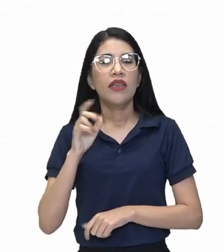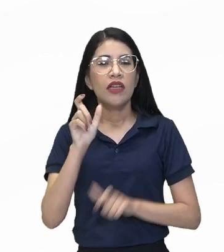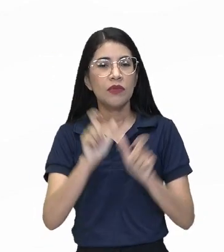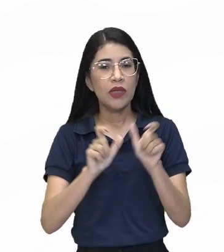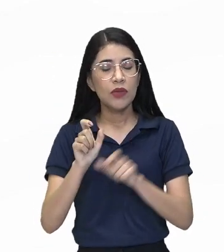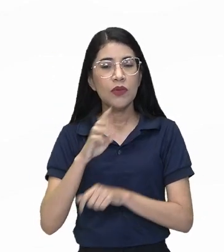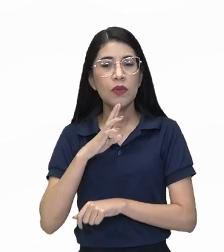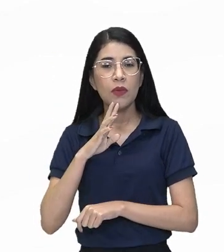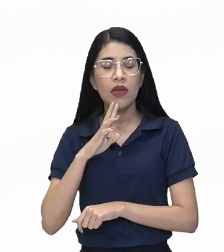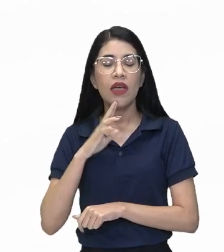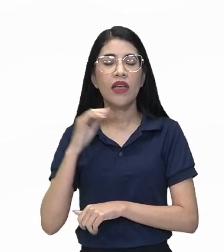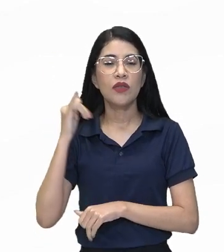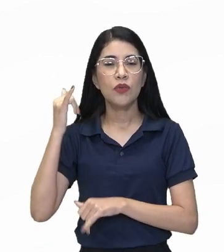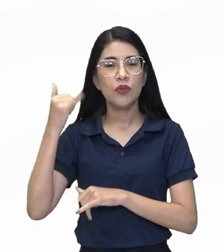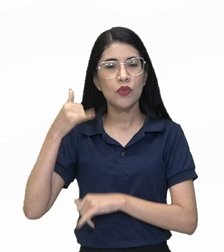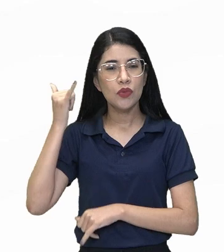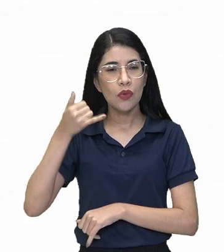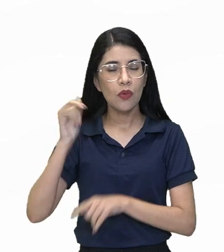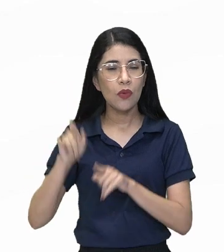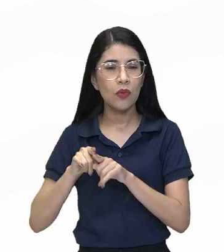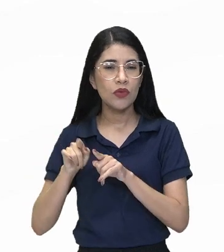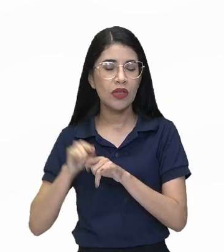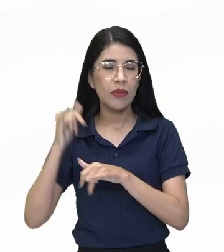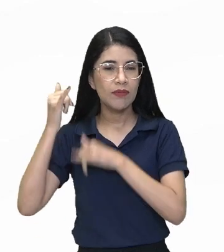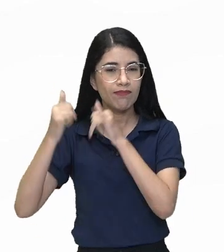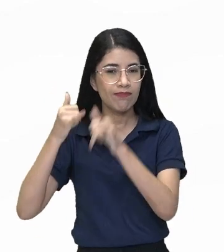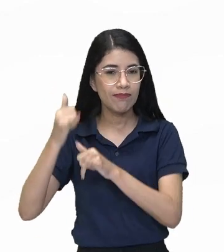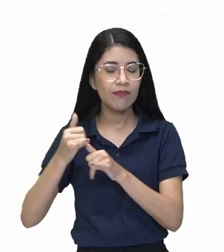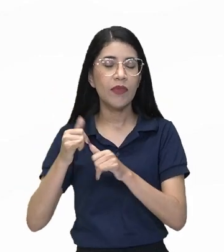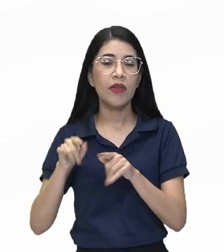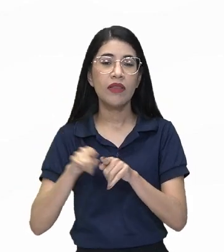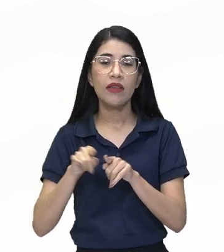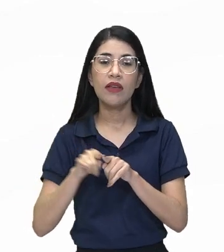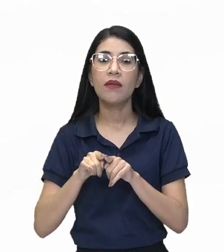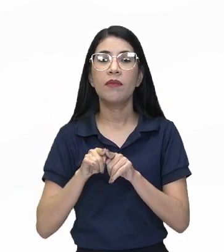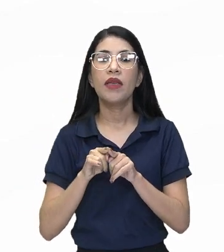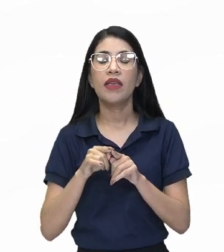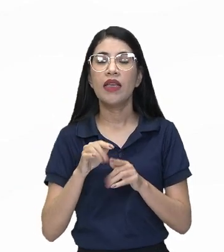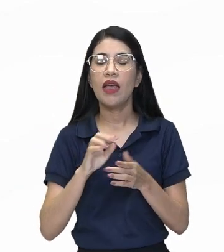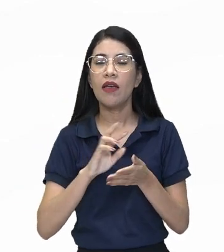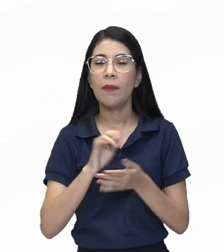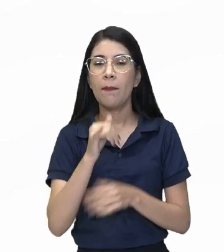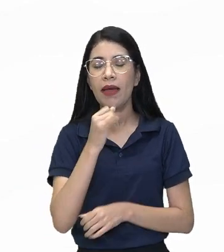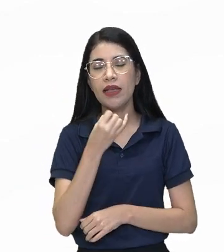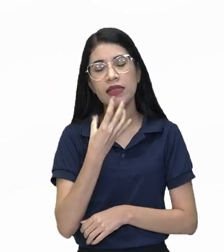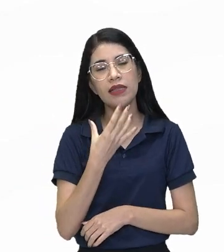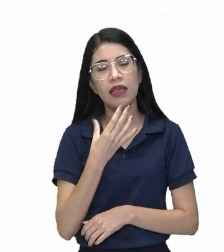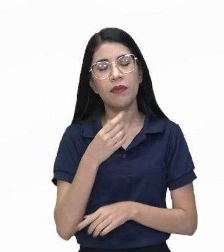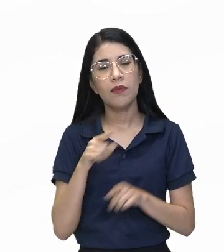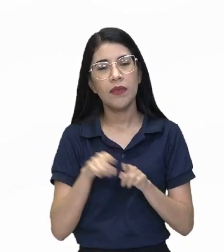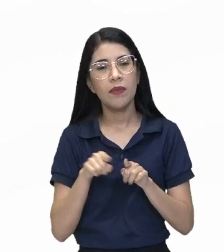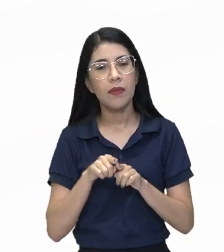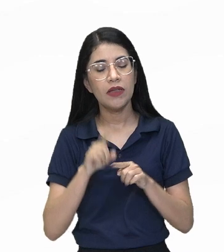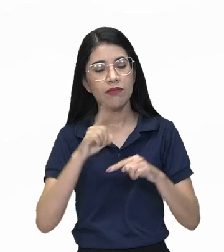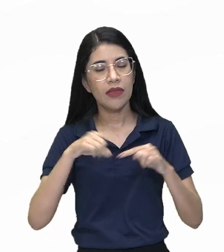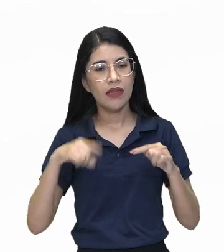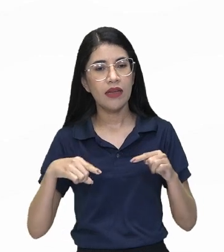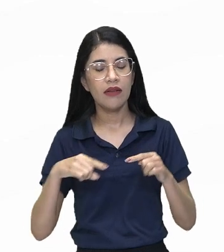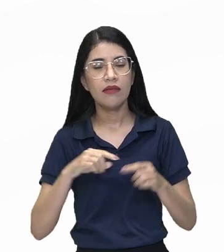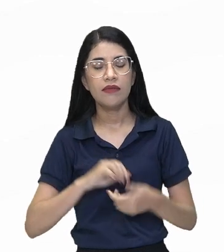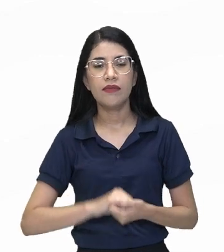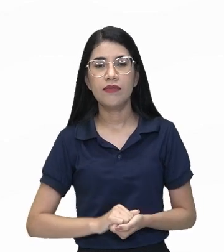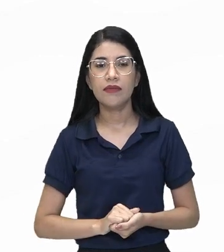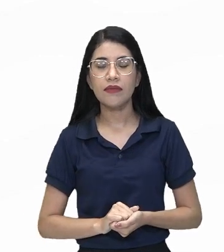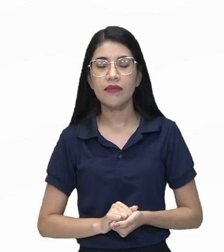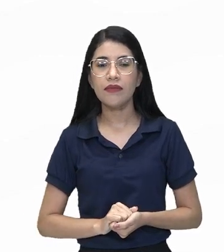tradição oral, nos causos e lendas, são exemplos de bens imateriais. A pessoa